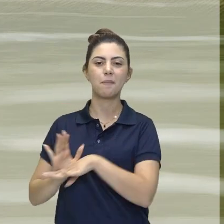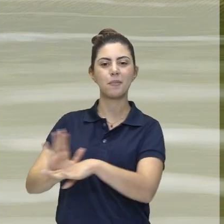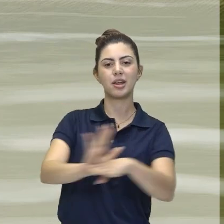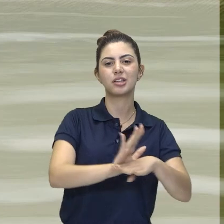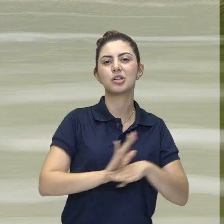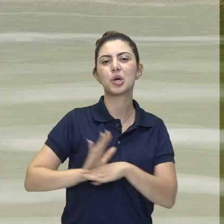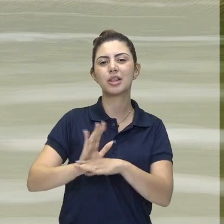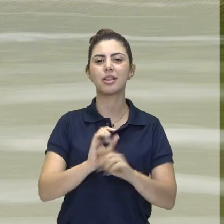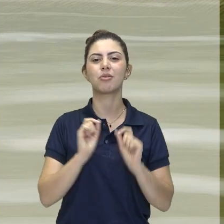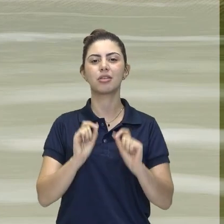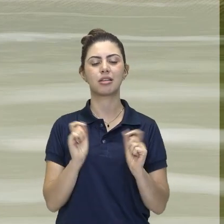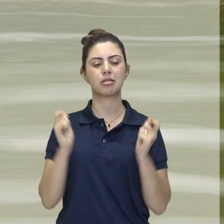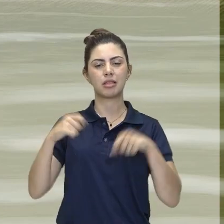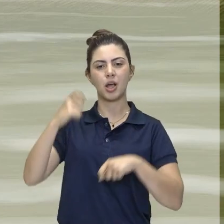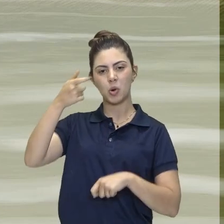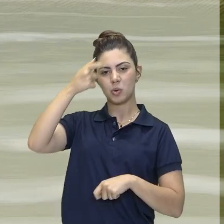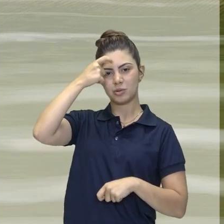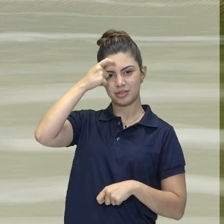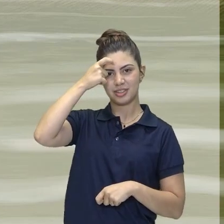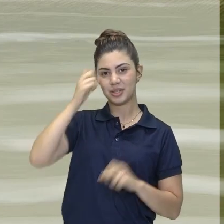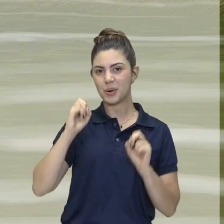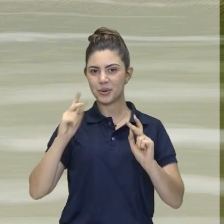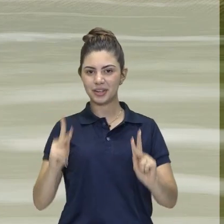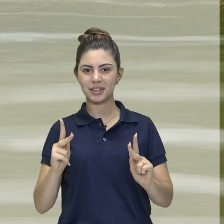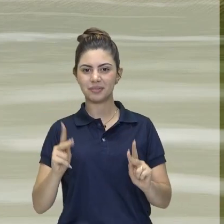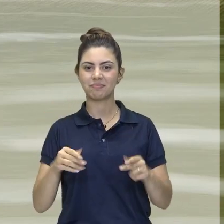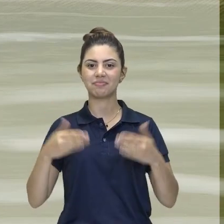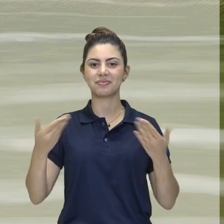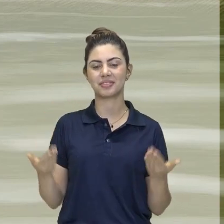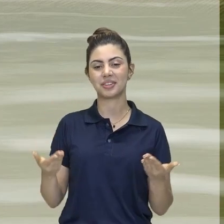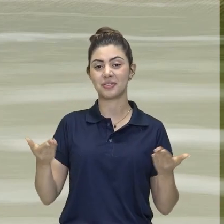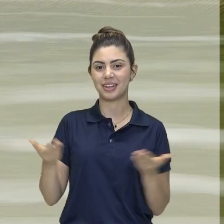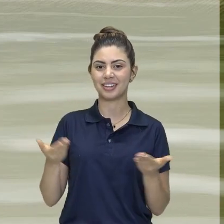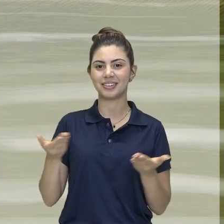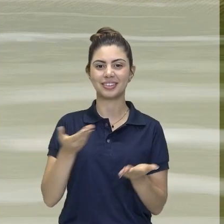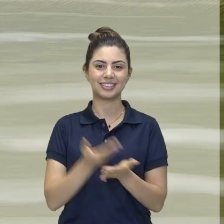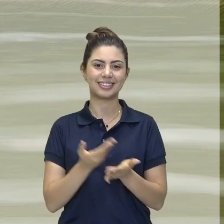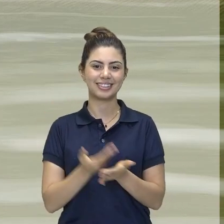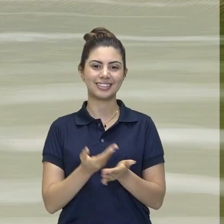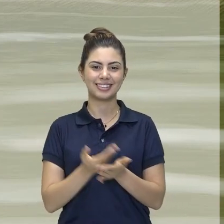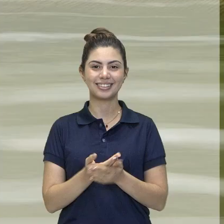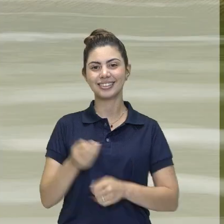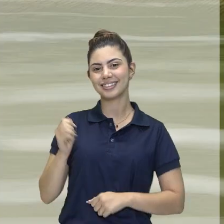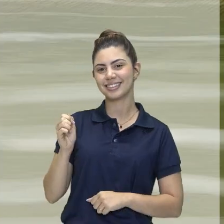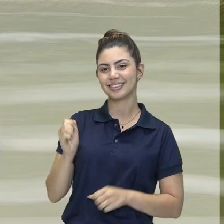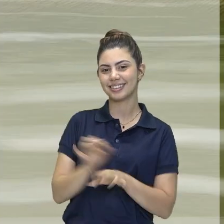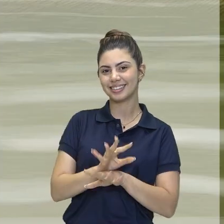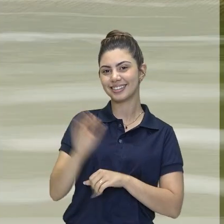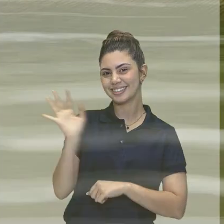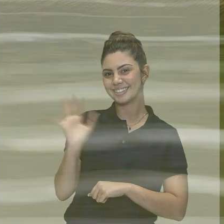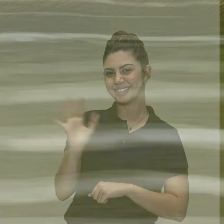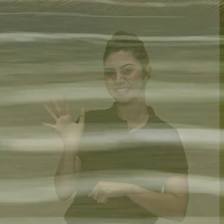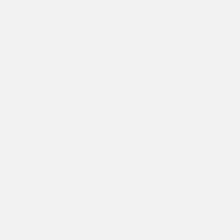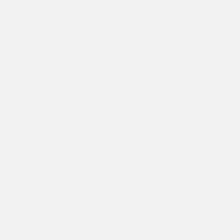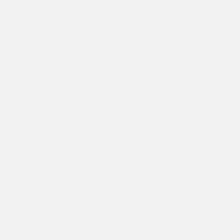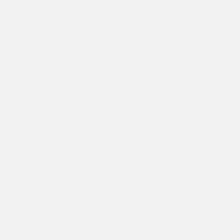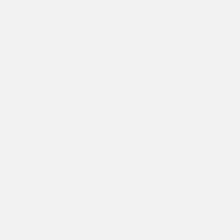que eu tenha consciência disso, ok? Então vamos continuar aqui e mais uma vez, tchau, tchau!